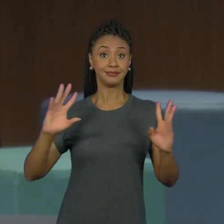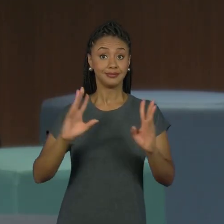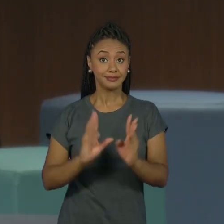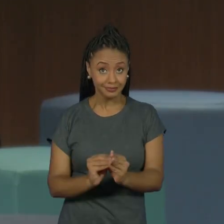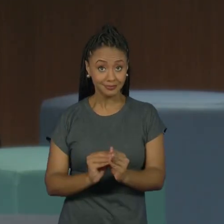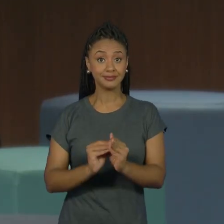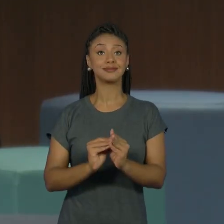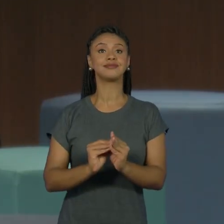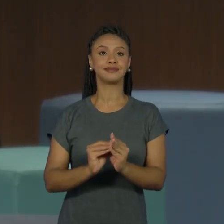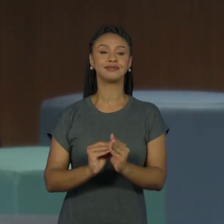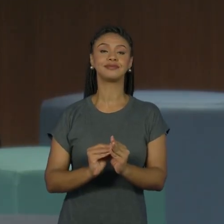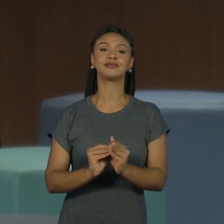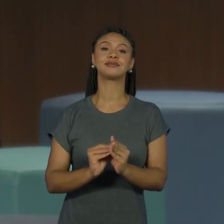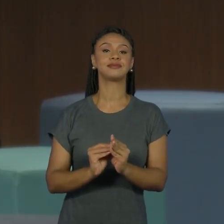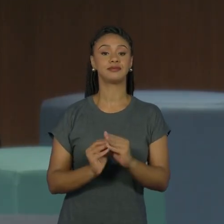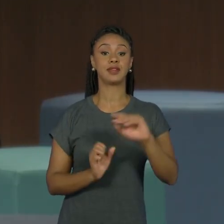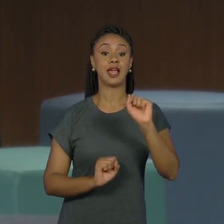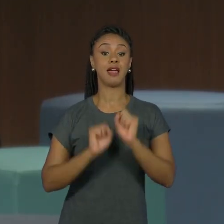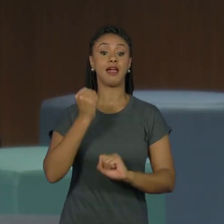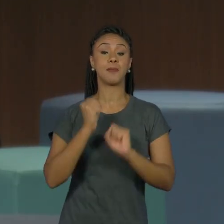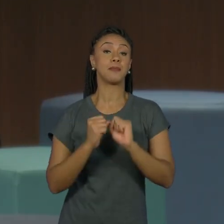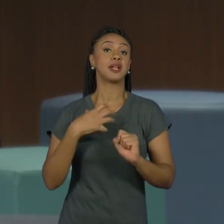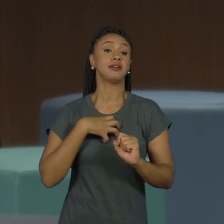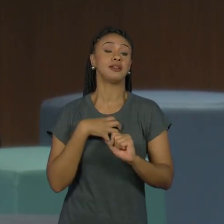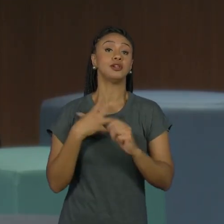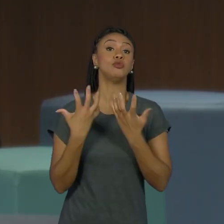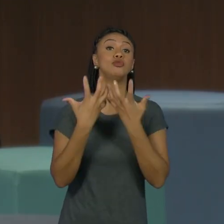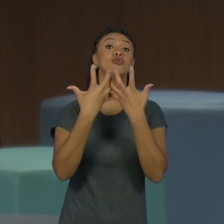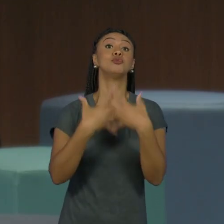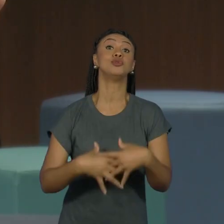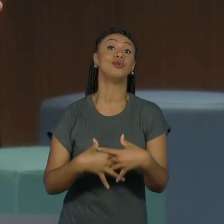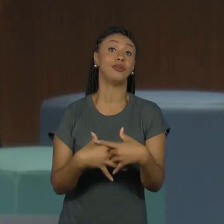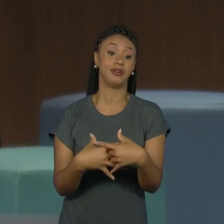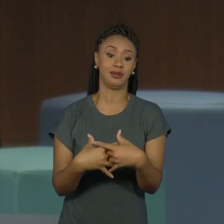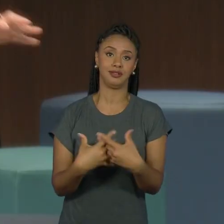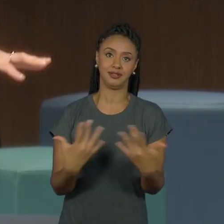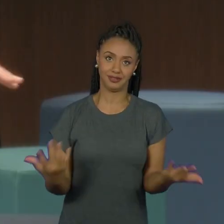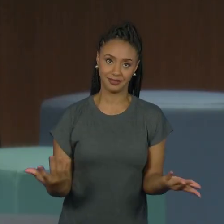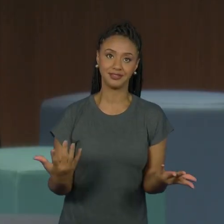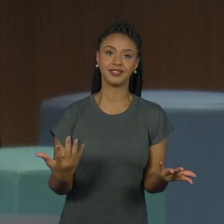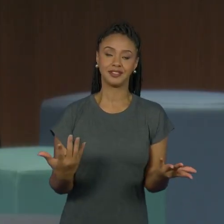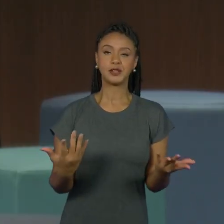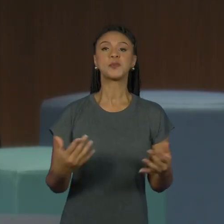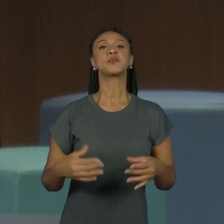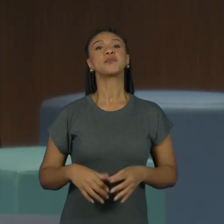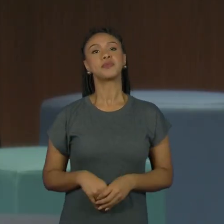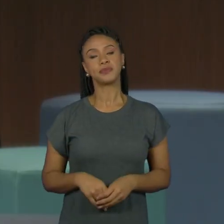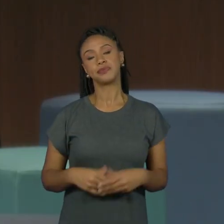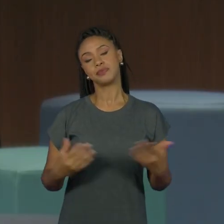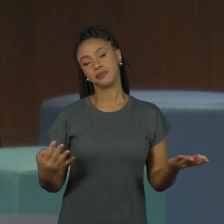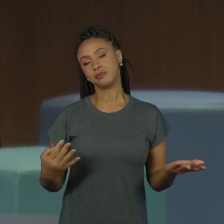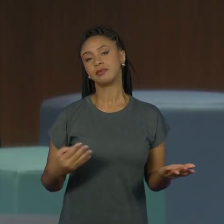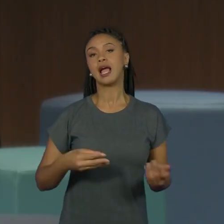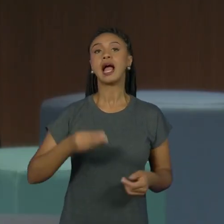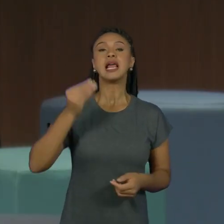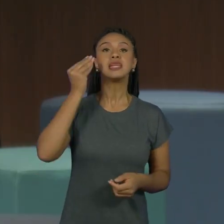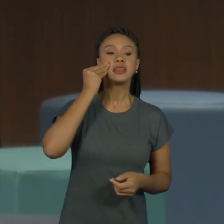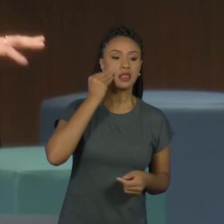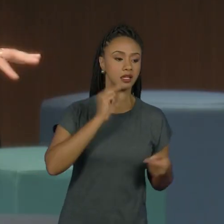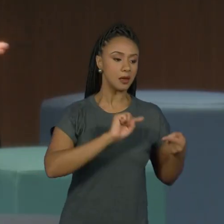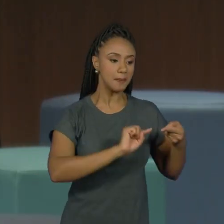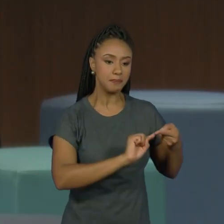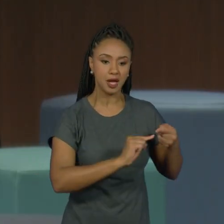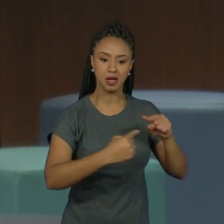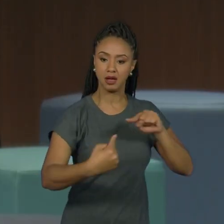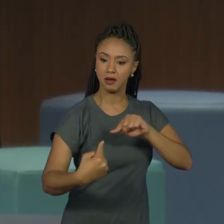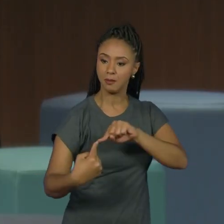como funciona a empresa e também ela tenta, logicamente, colocar